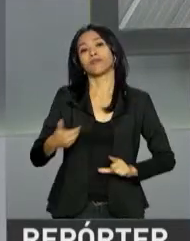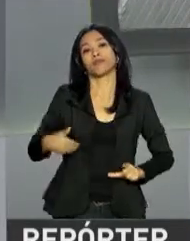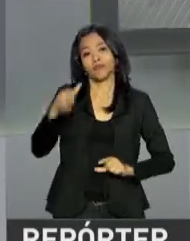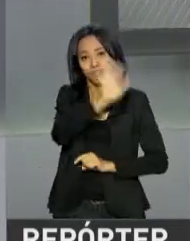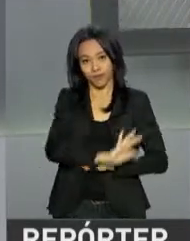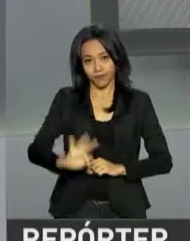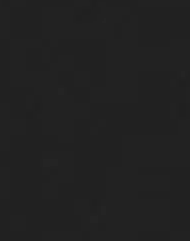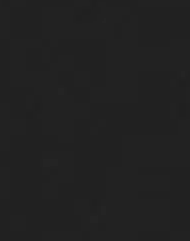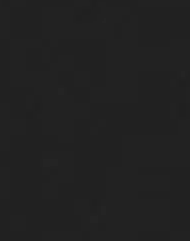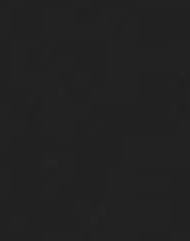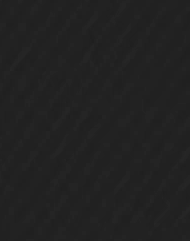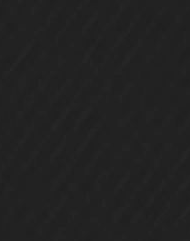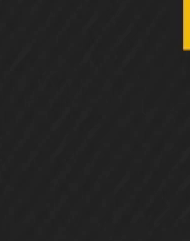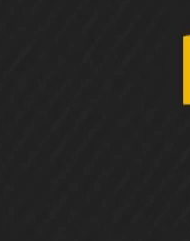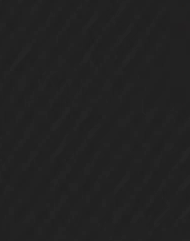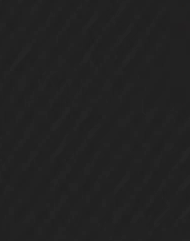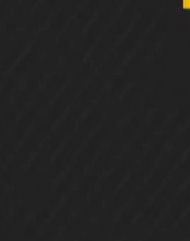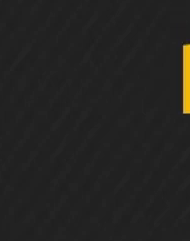federal